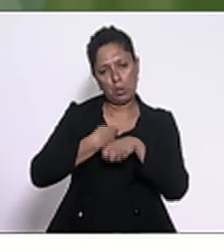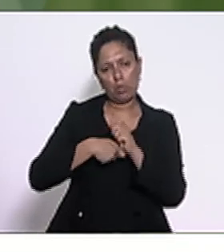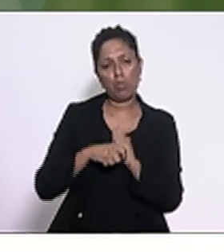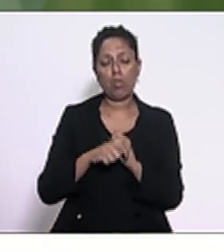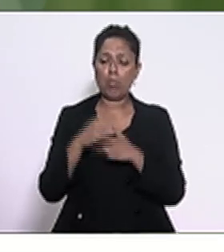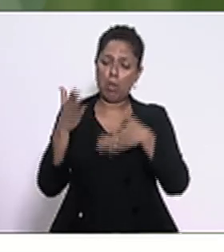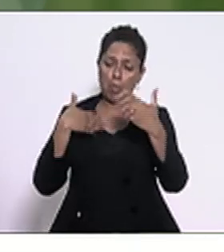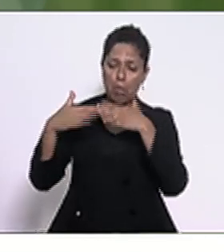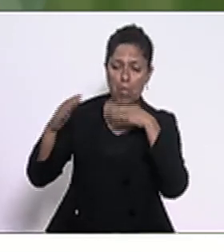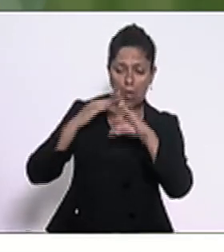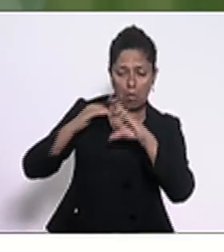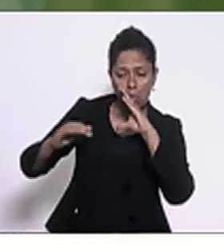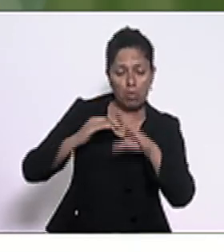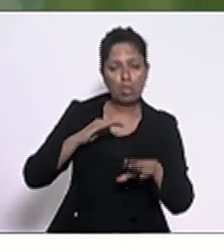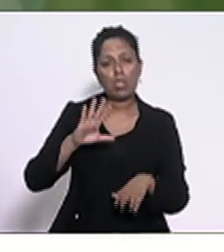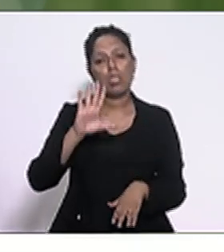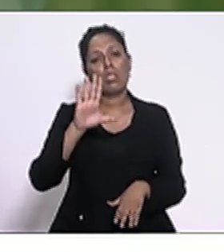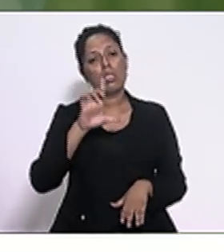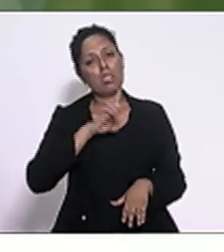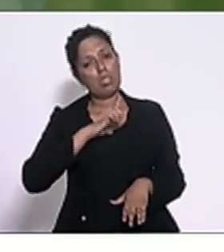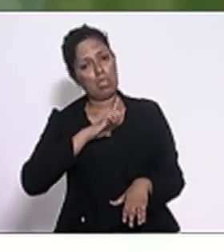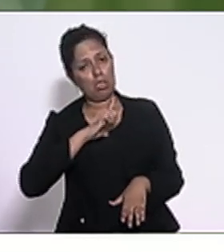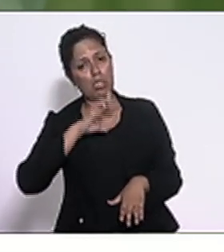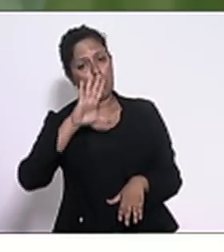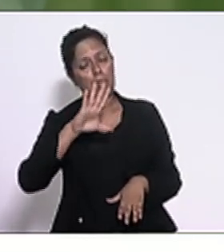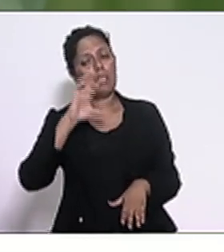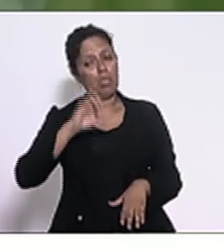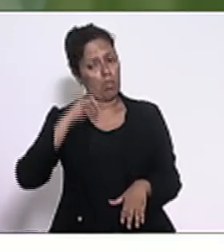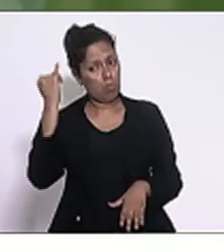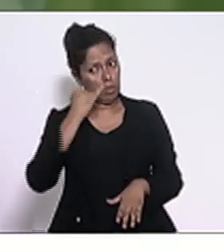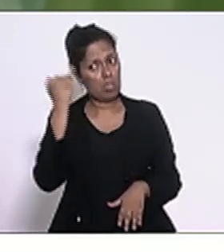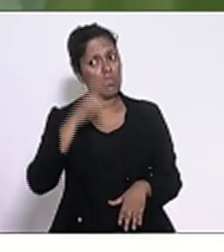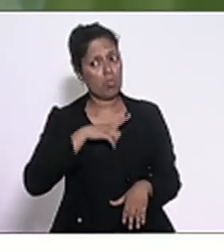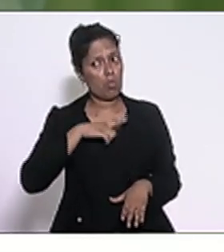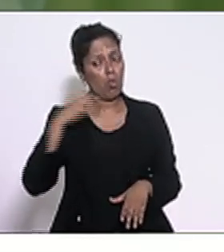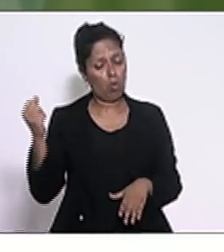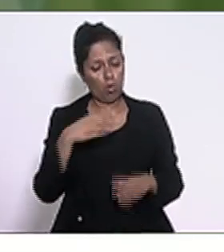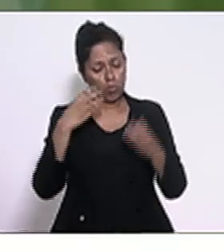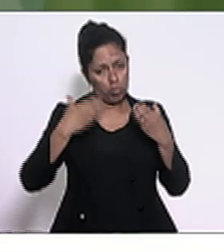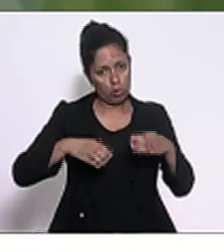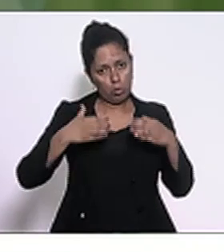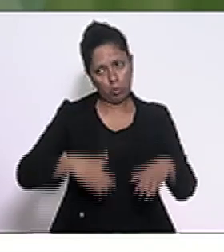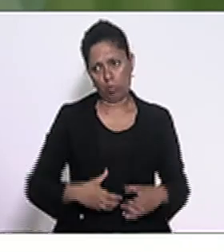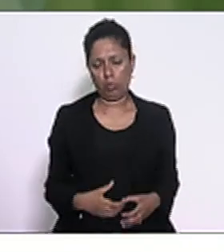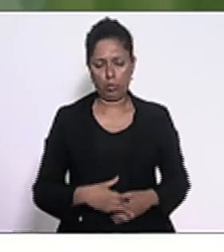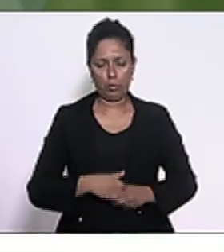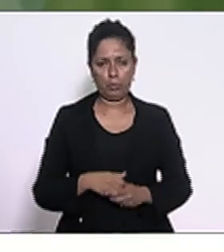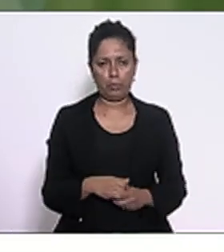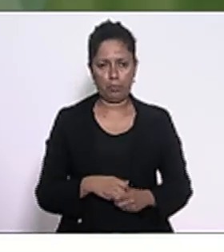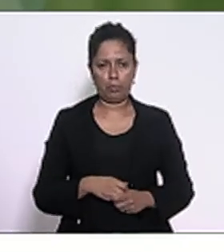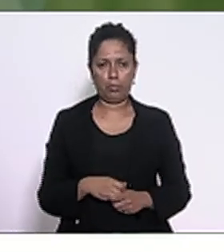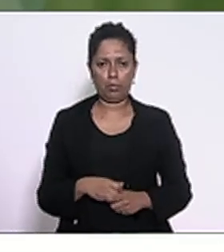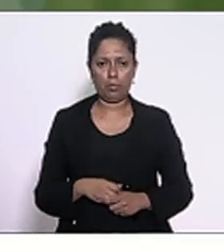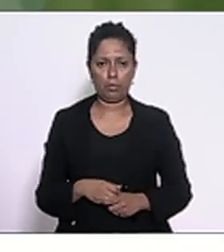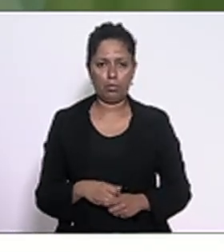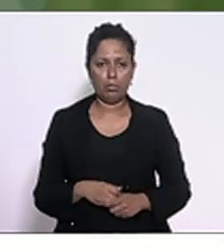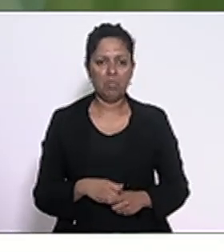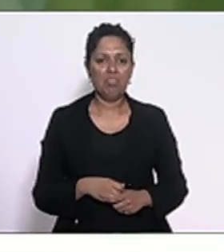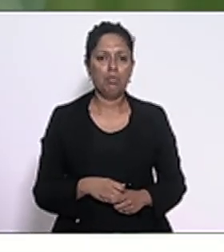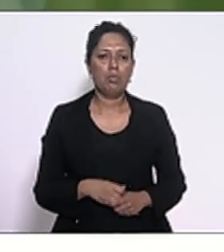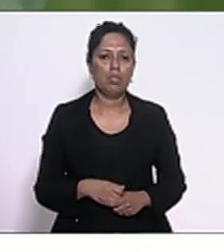acontecendo. Mas realmente importante, porque o que acaba acontecendo? Também por